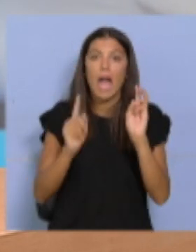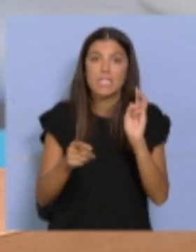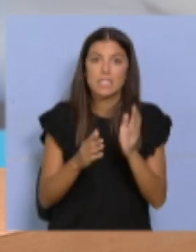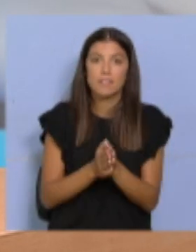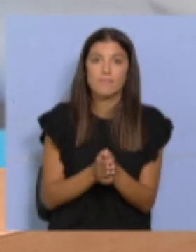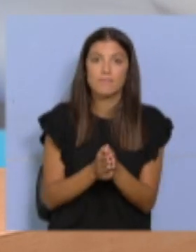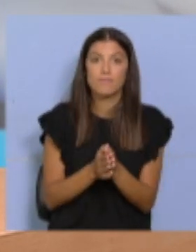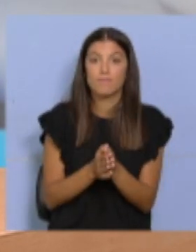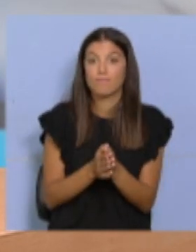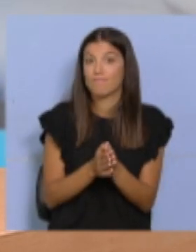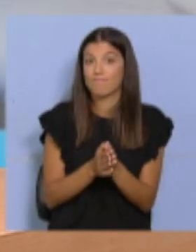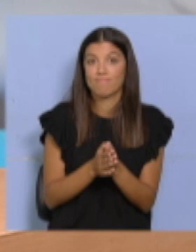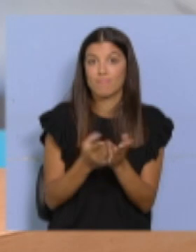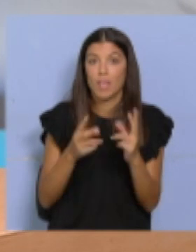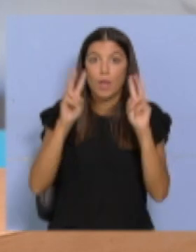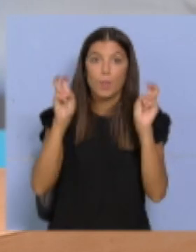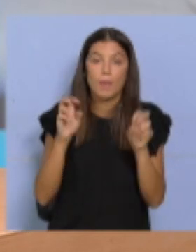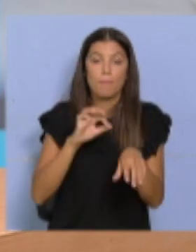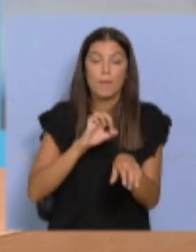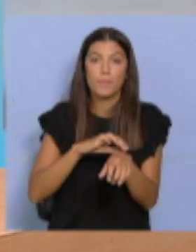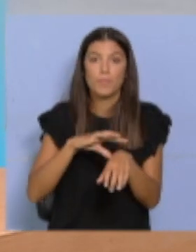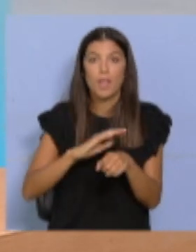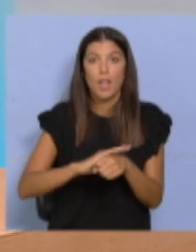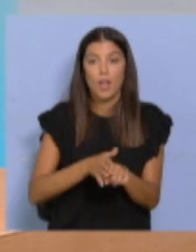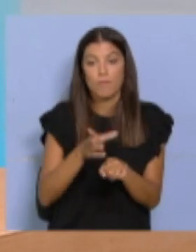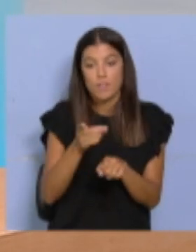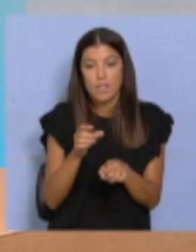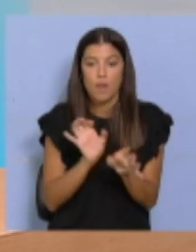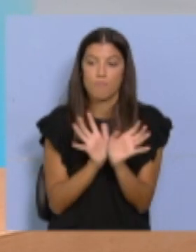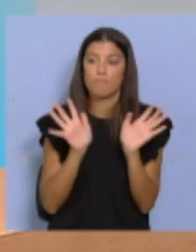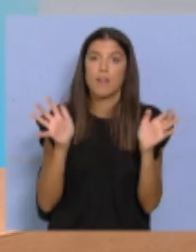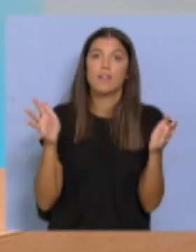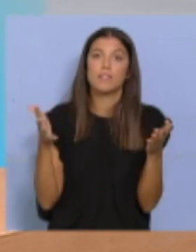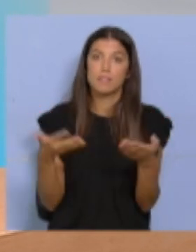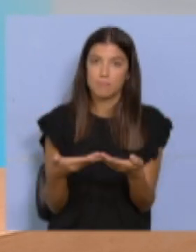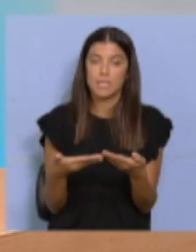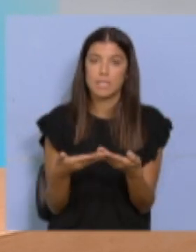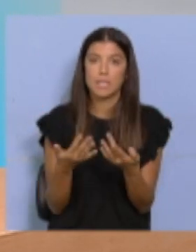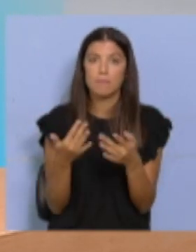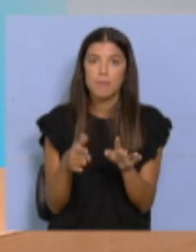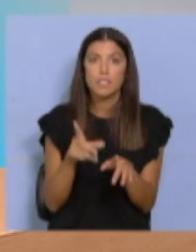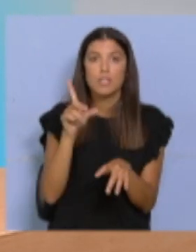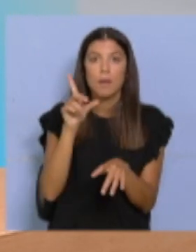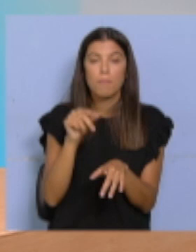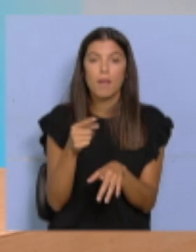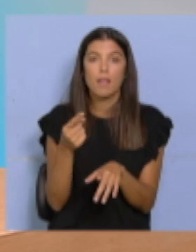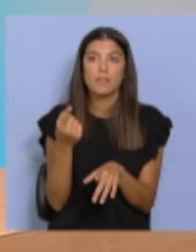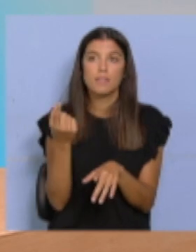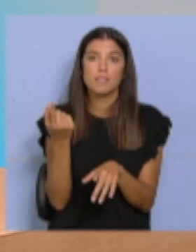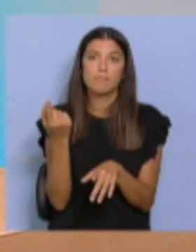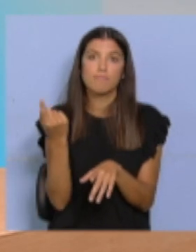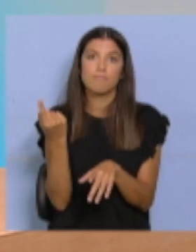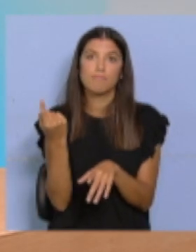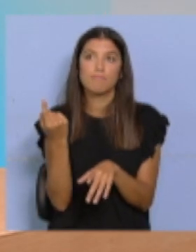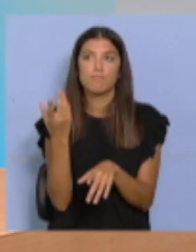exclusiva é a temática da pandemia, Covid e tudo mais, e se calhar era importante termos presente nas nossas comunidades e